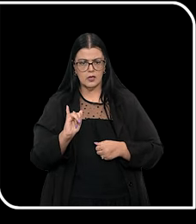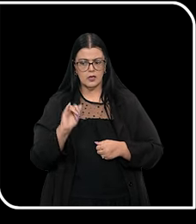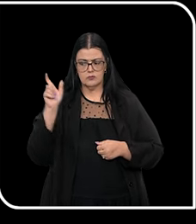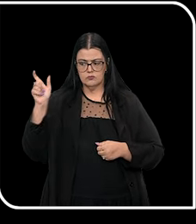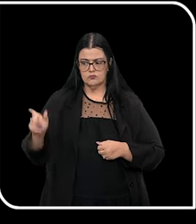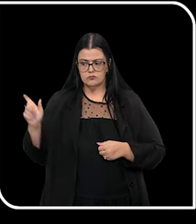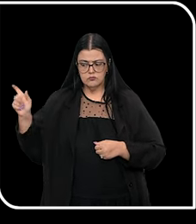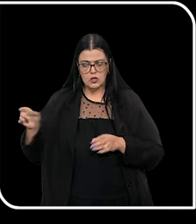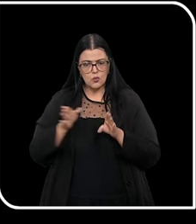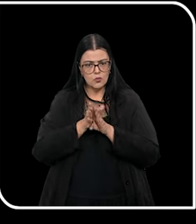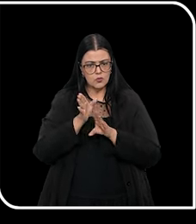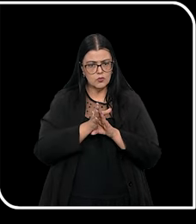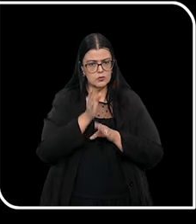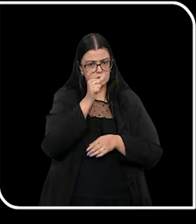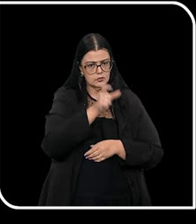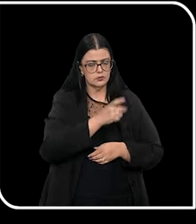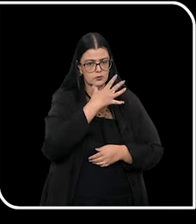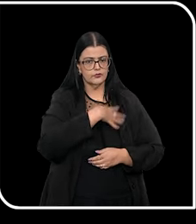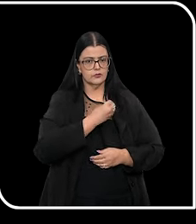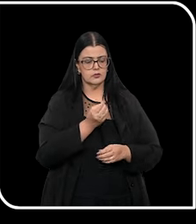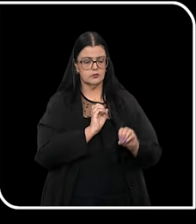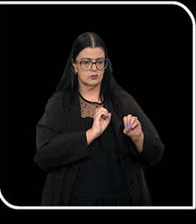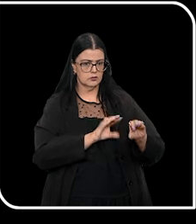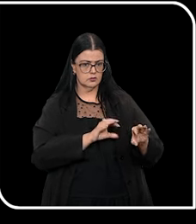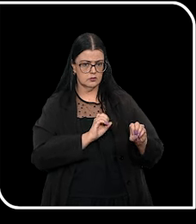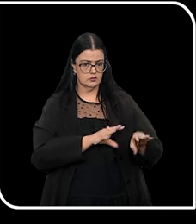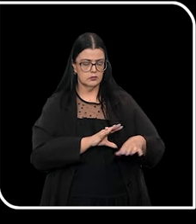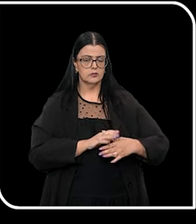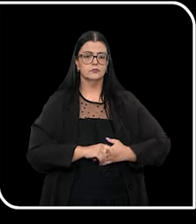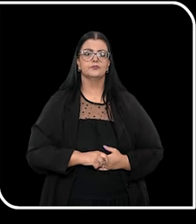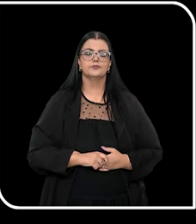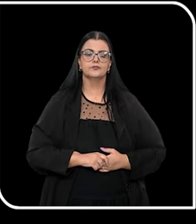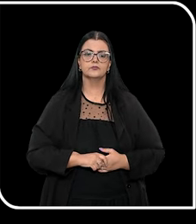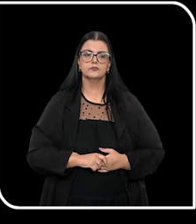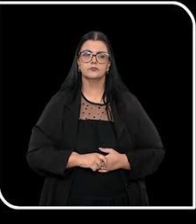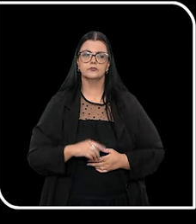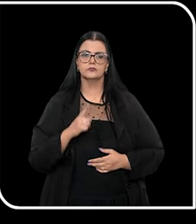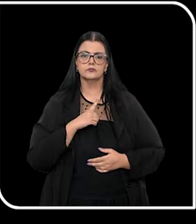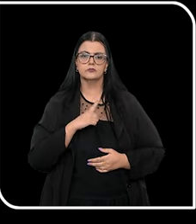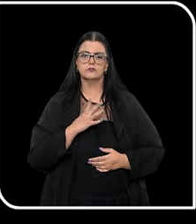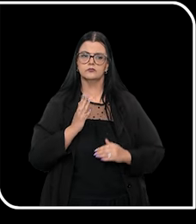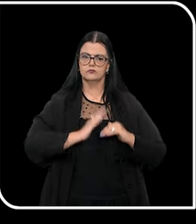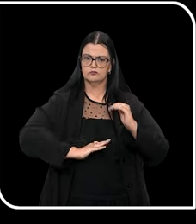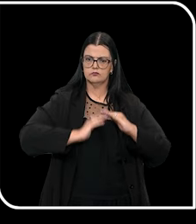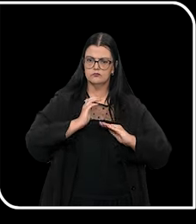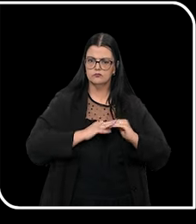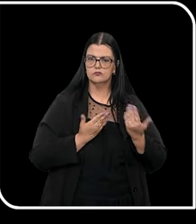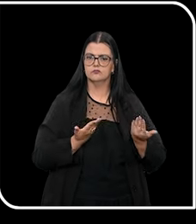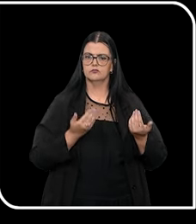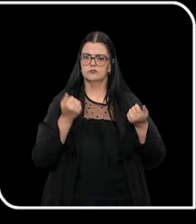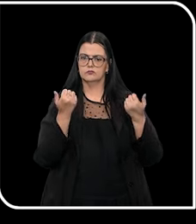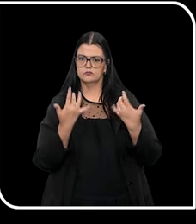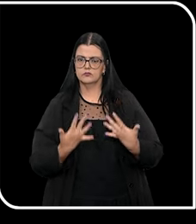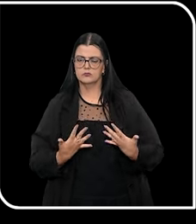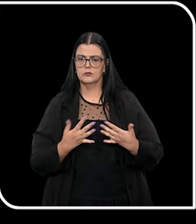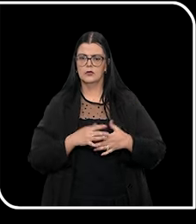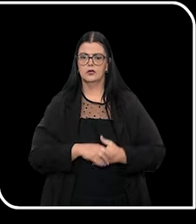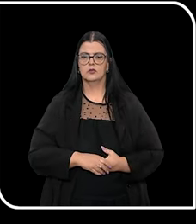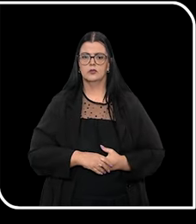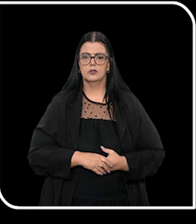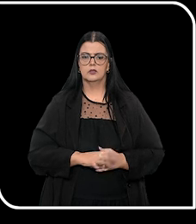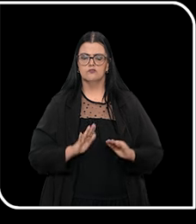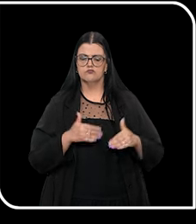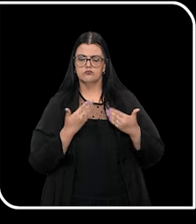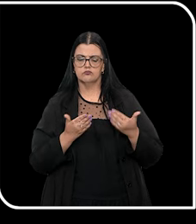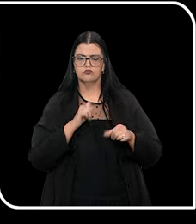atípicos pelo menos deveria ser sabe quando a gente se implica e e e e e